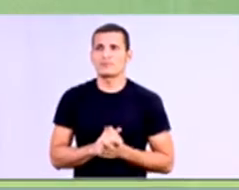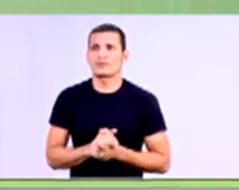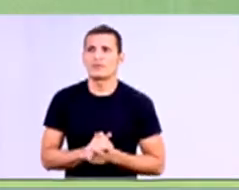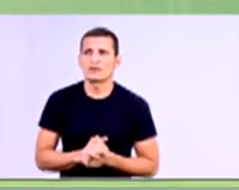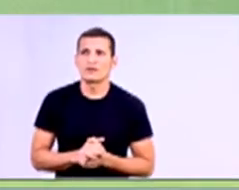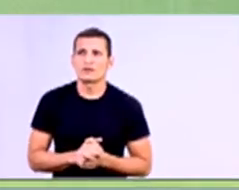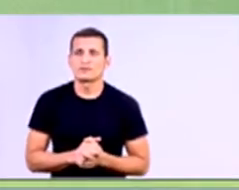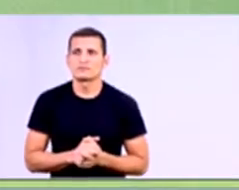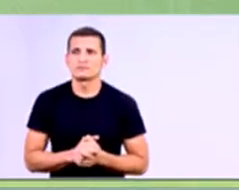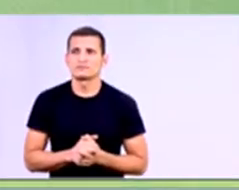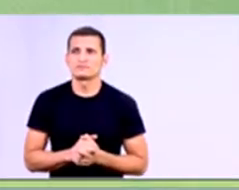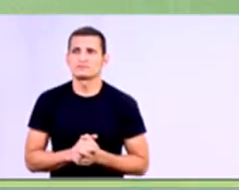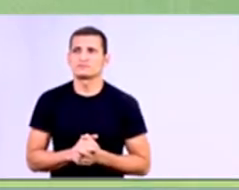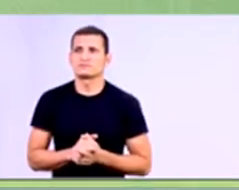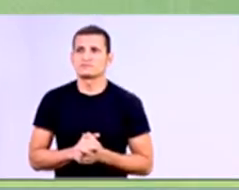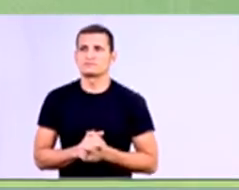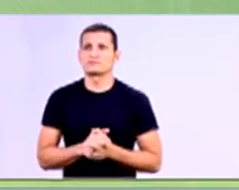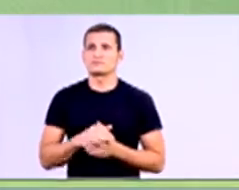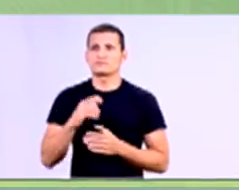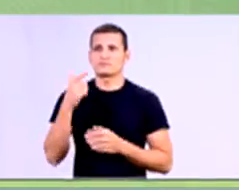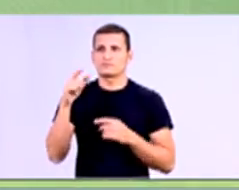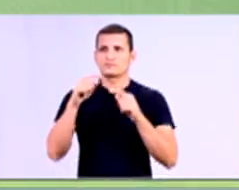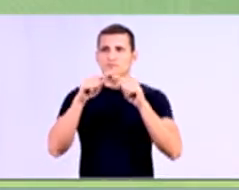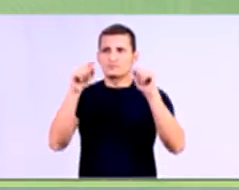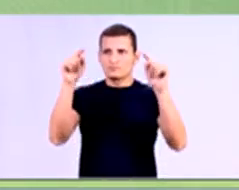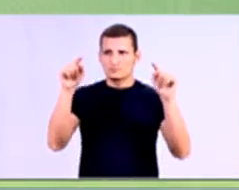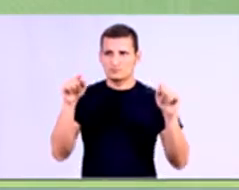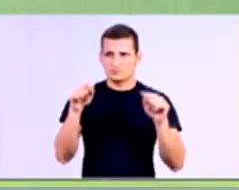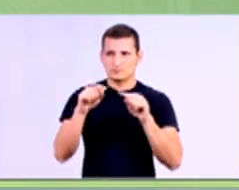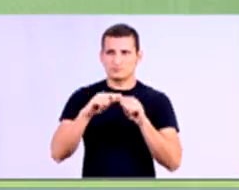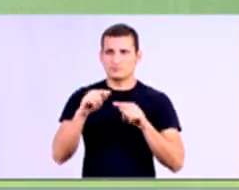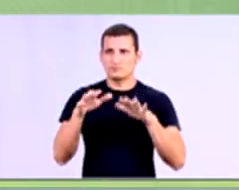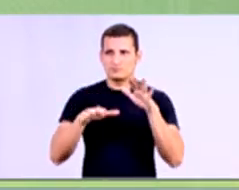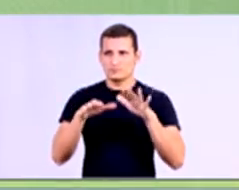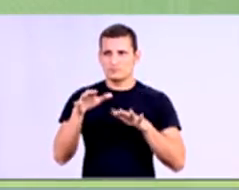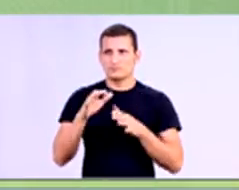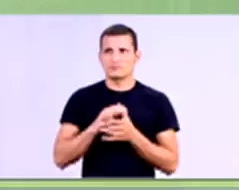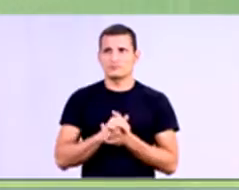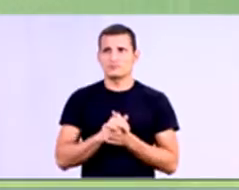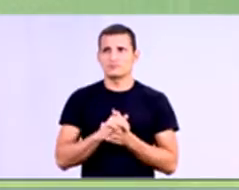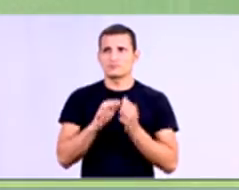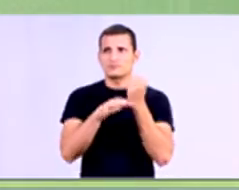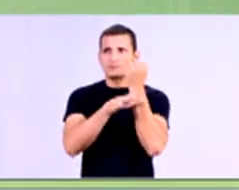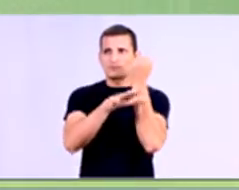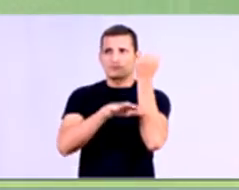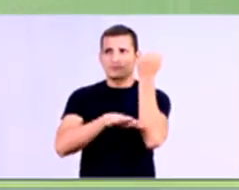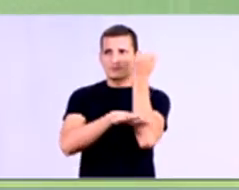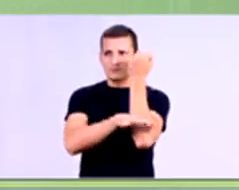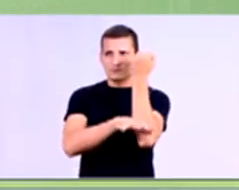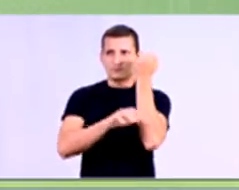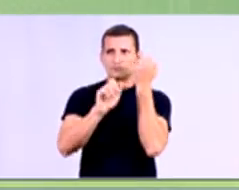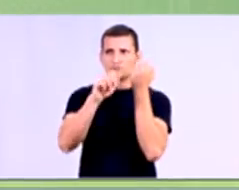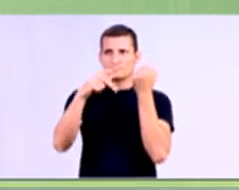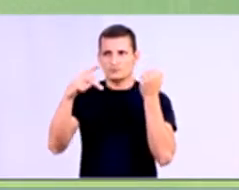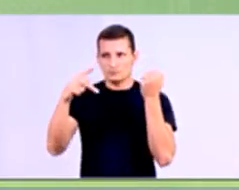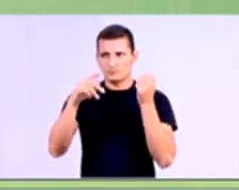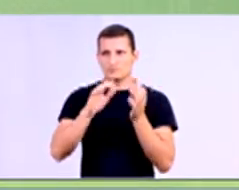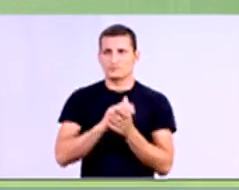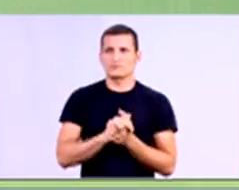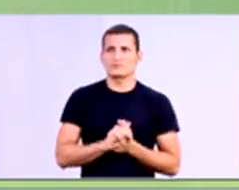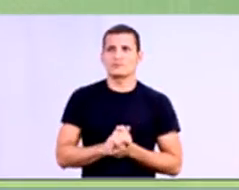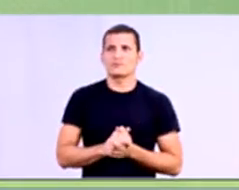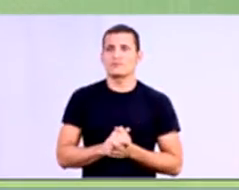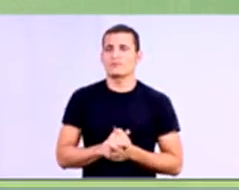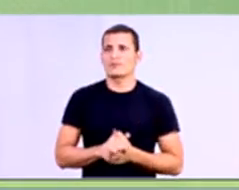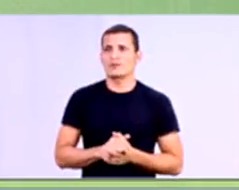dados. O outro bloco que tem aí uma dependência direta, servidor de aplicação, que pode ser um Apache, um